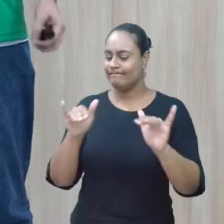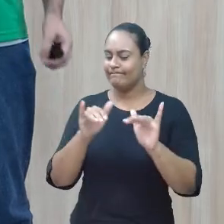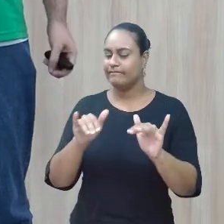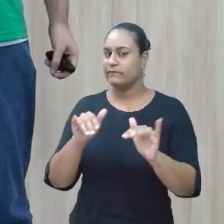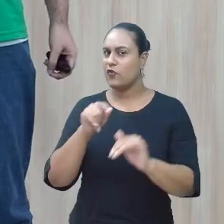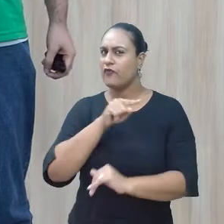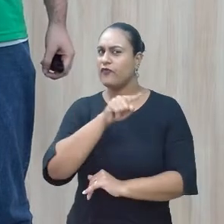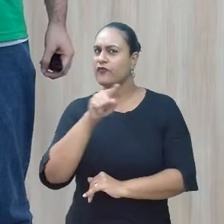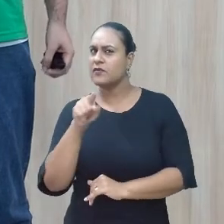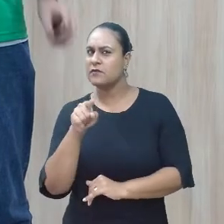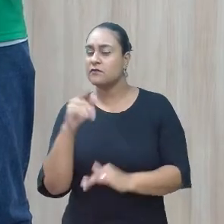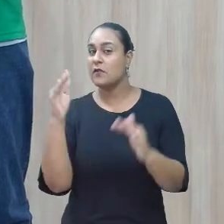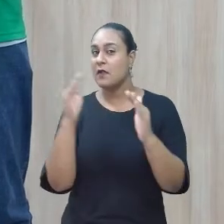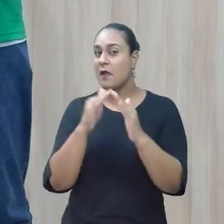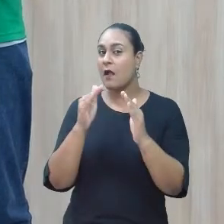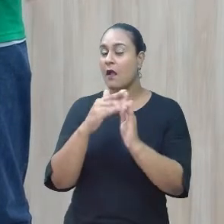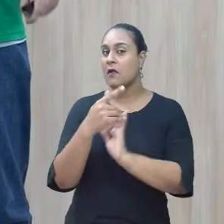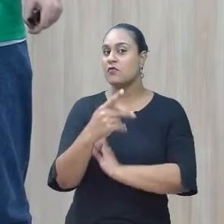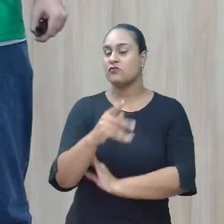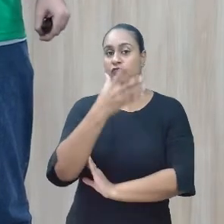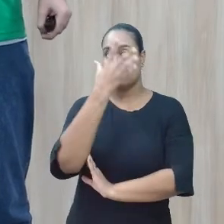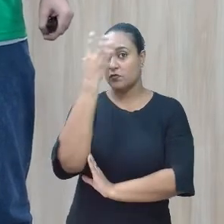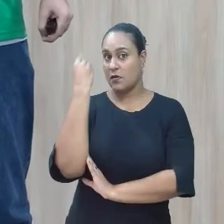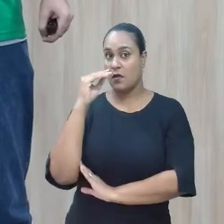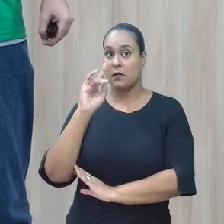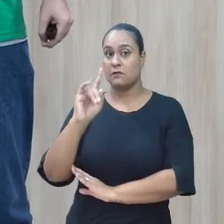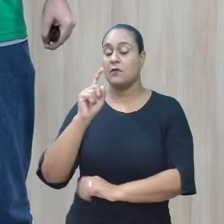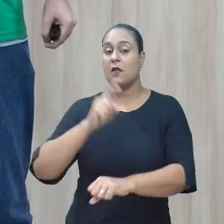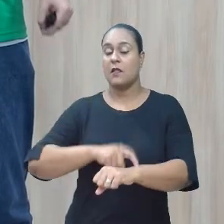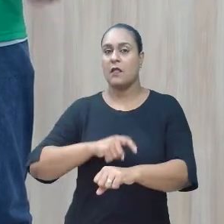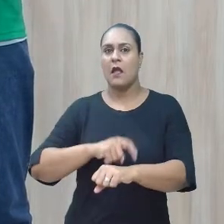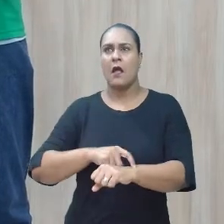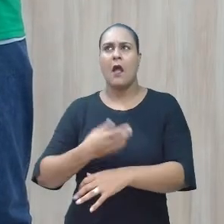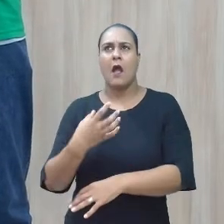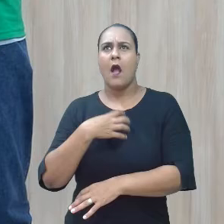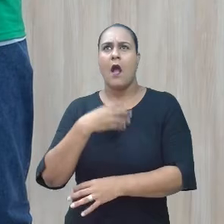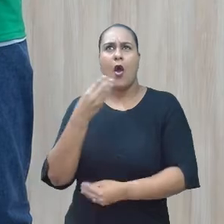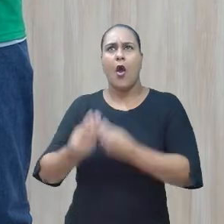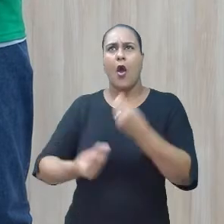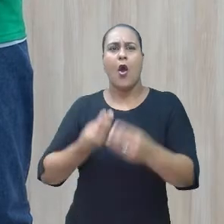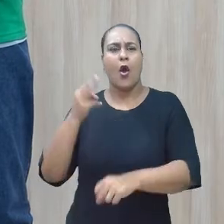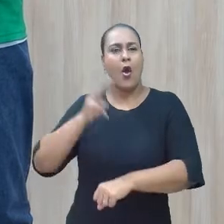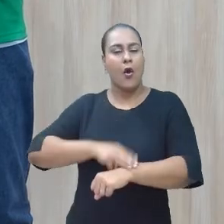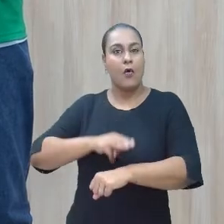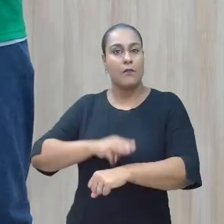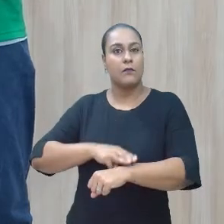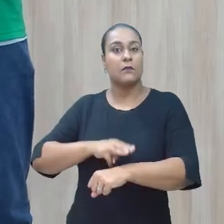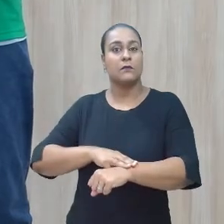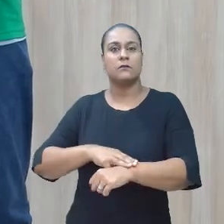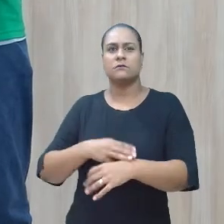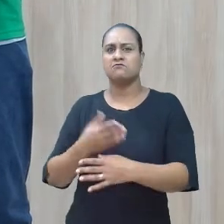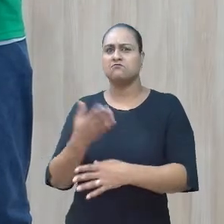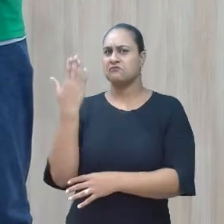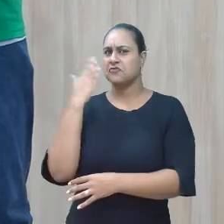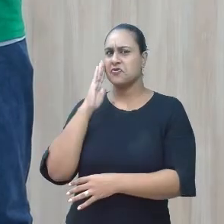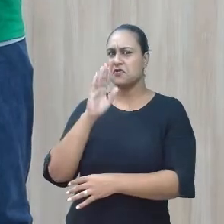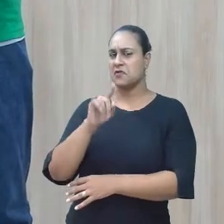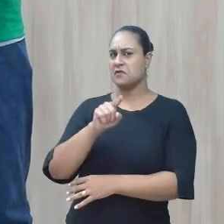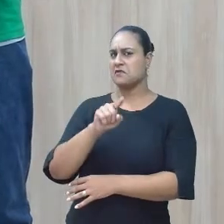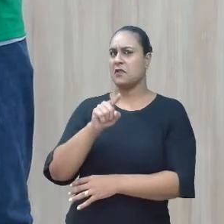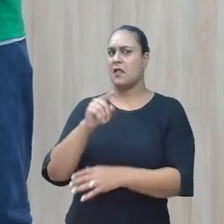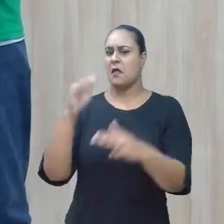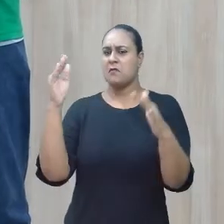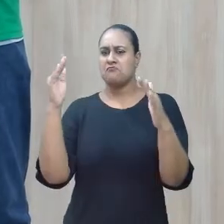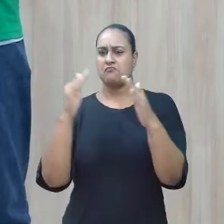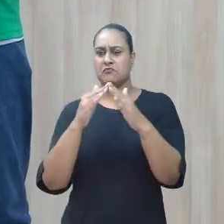que está aí na sua casa, não esquece. Tempo é o estado momentâneo dessa atmosfera. Então, não sei se você está aí na sua